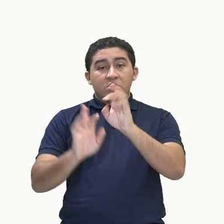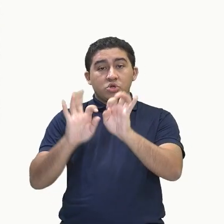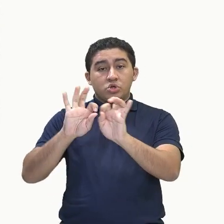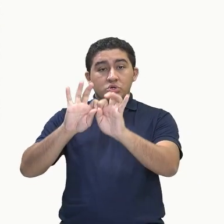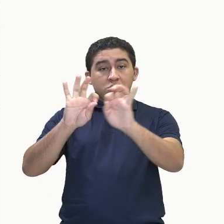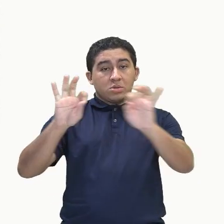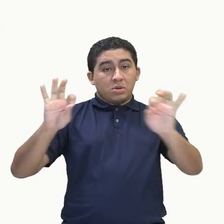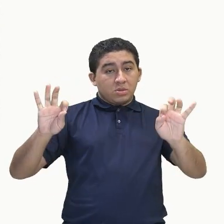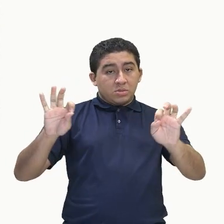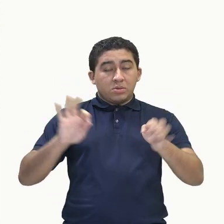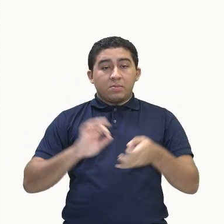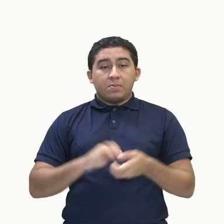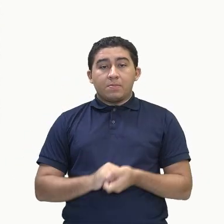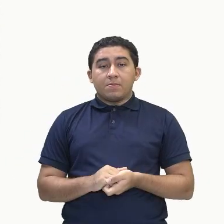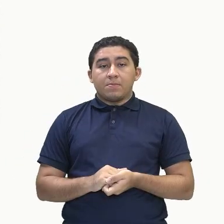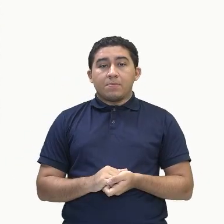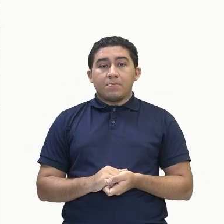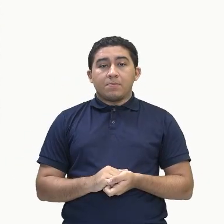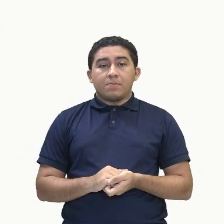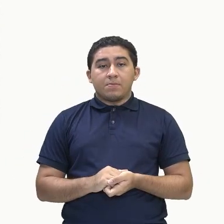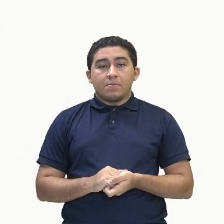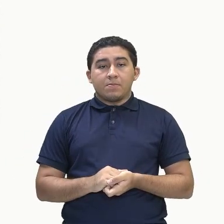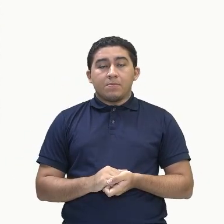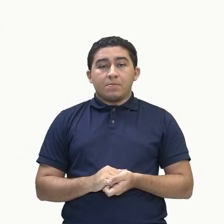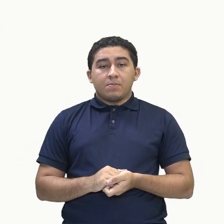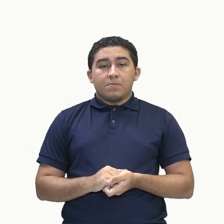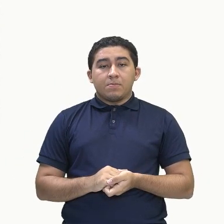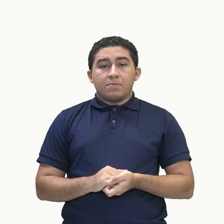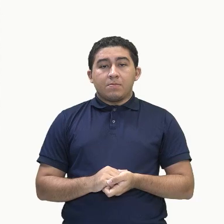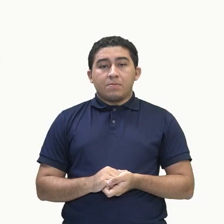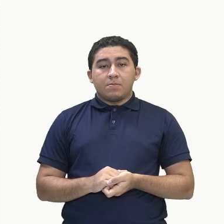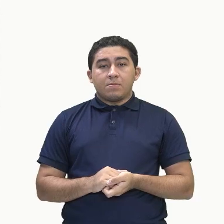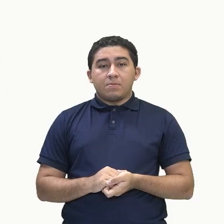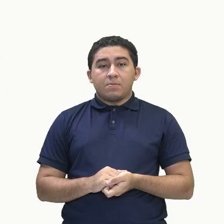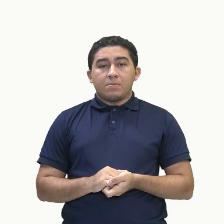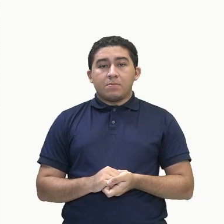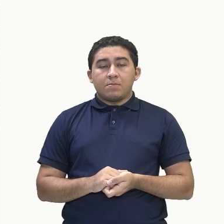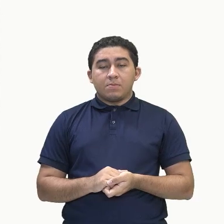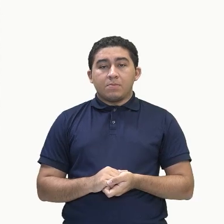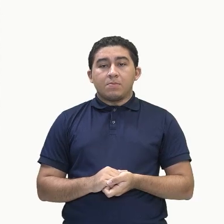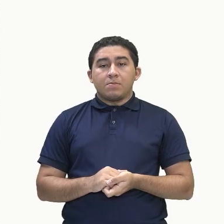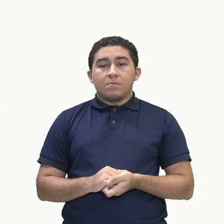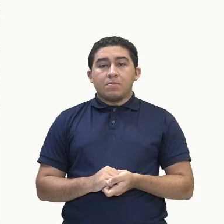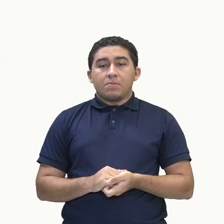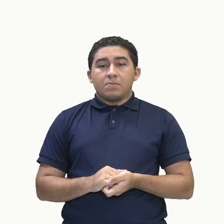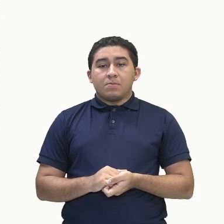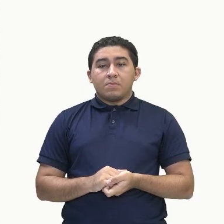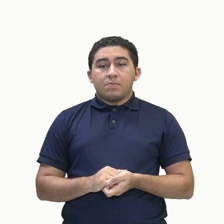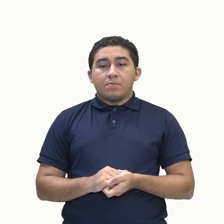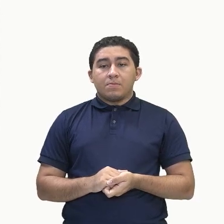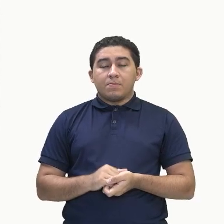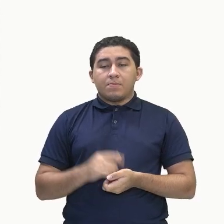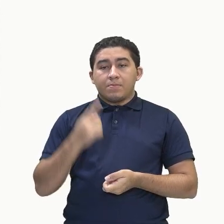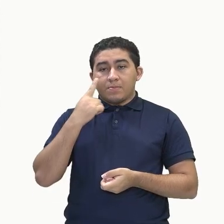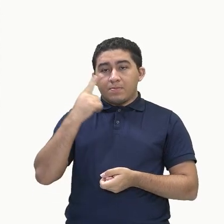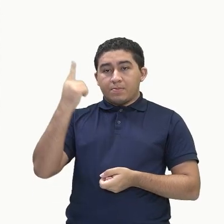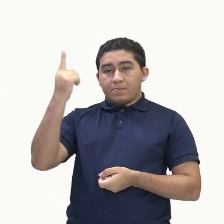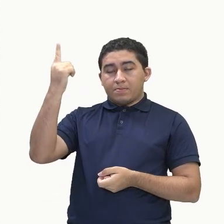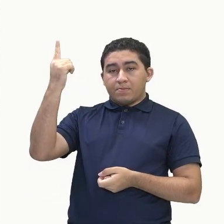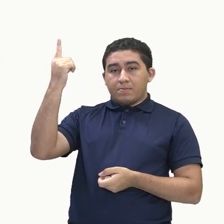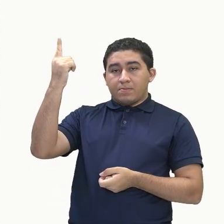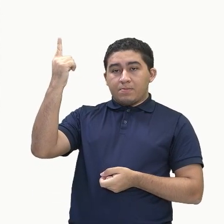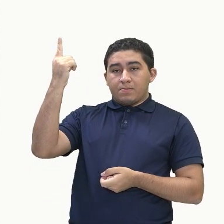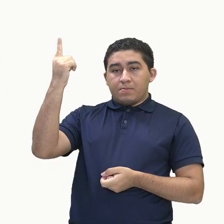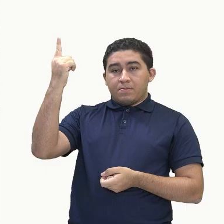do meridiano de Greenwich. Então, eu vou colocar aqui a minha longitude, 100 graus,